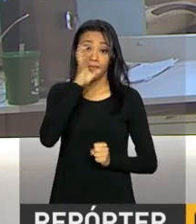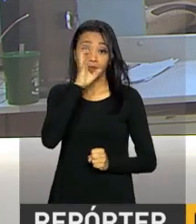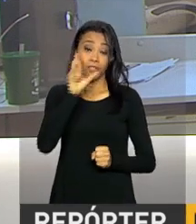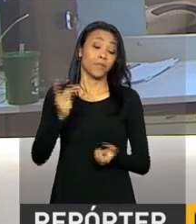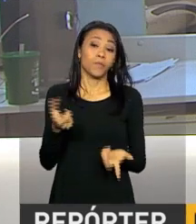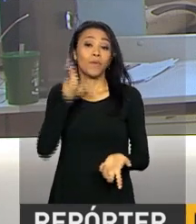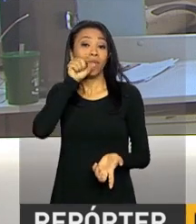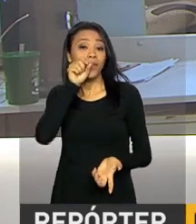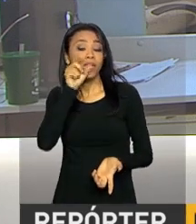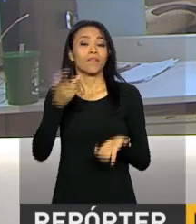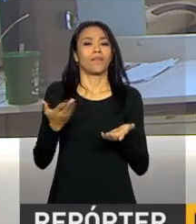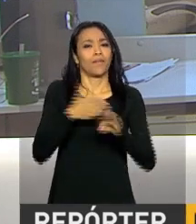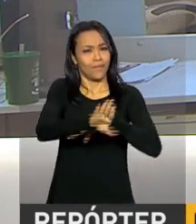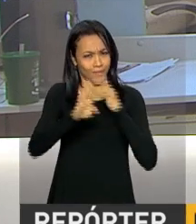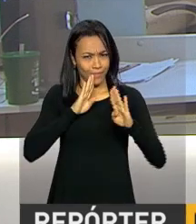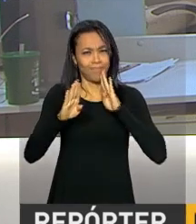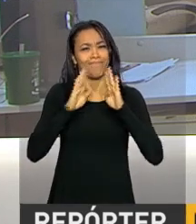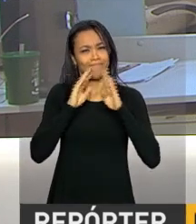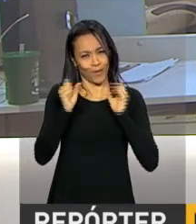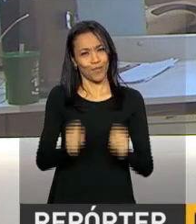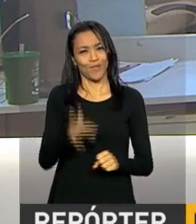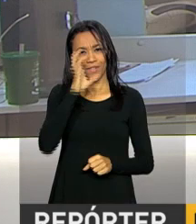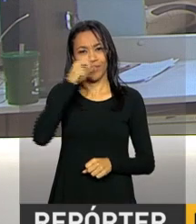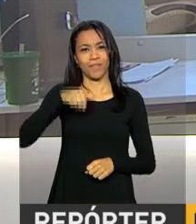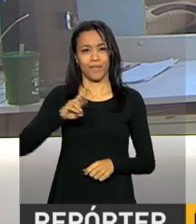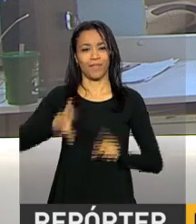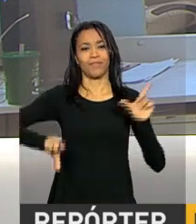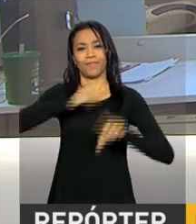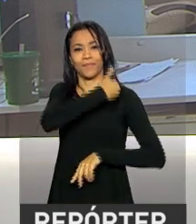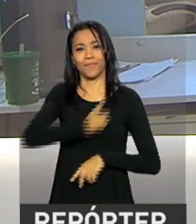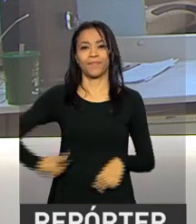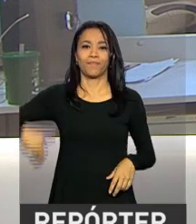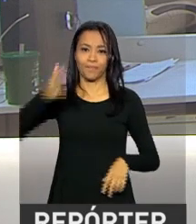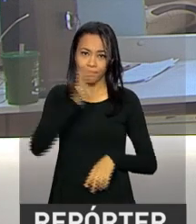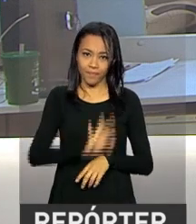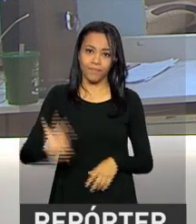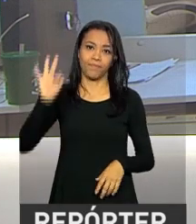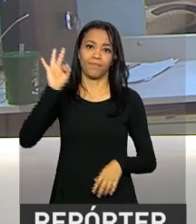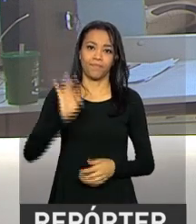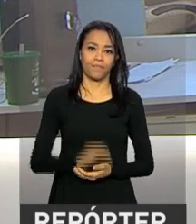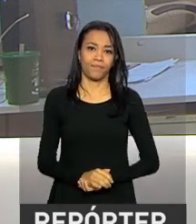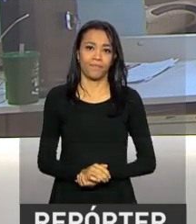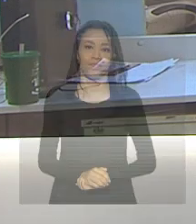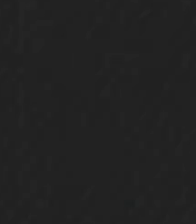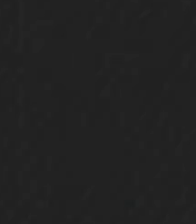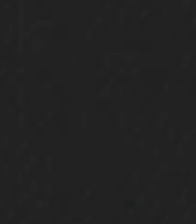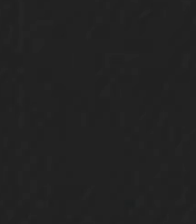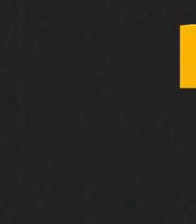novidades em nossas redes sociais. Continue com a gente, NBR, a TV do governo federal.